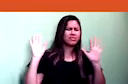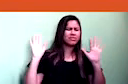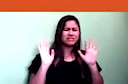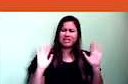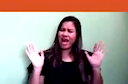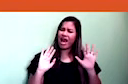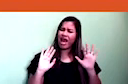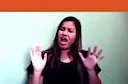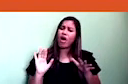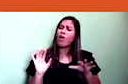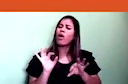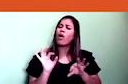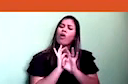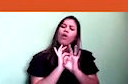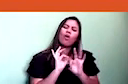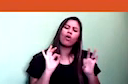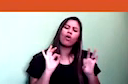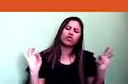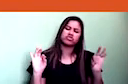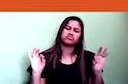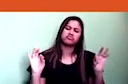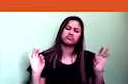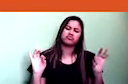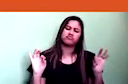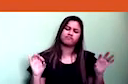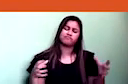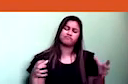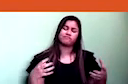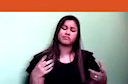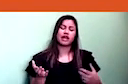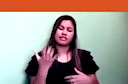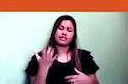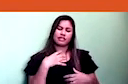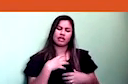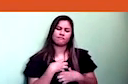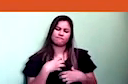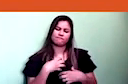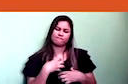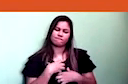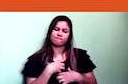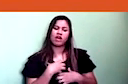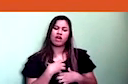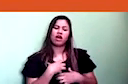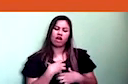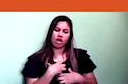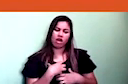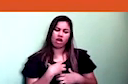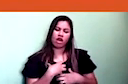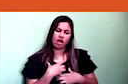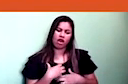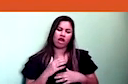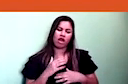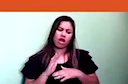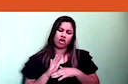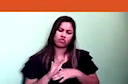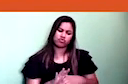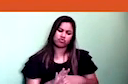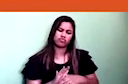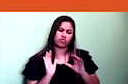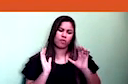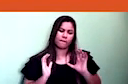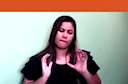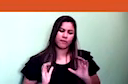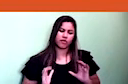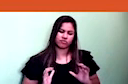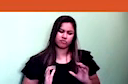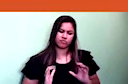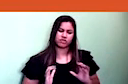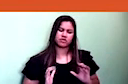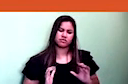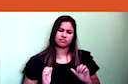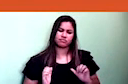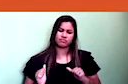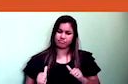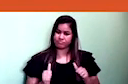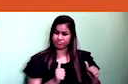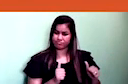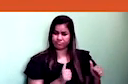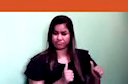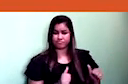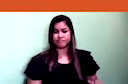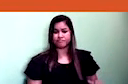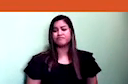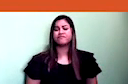vai trazer a mim reações emocionais que possam gerar, às vezes, um comportamento agressivo. Um outro